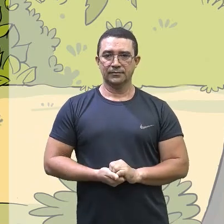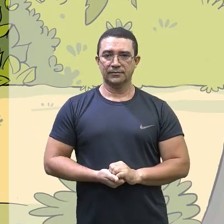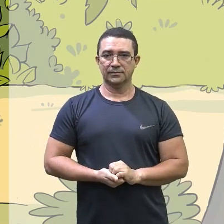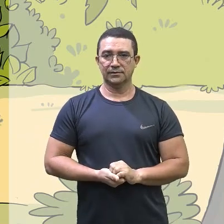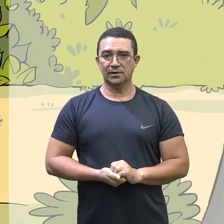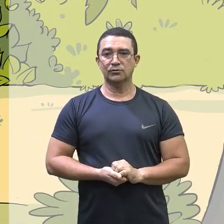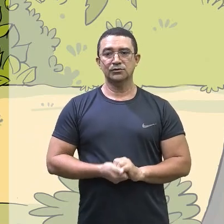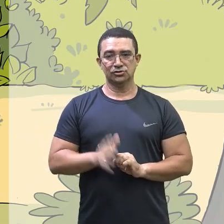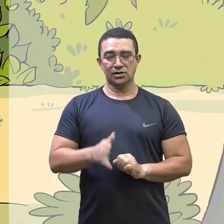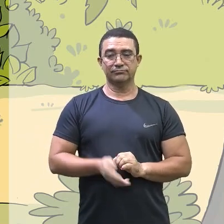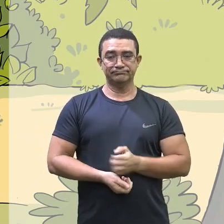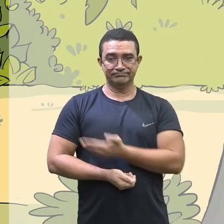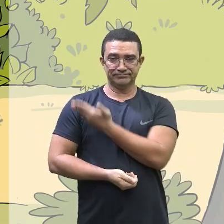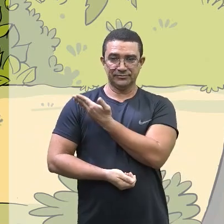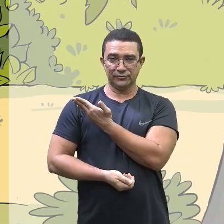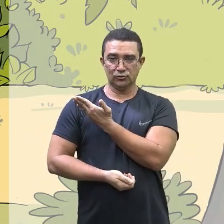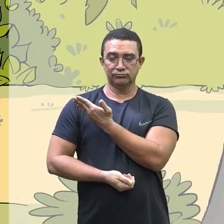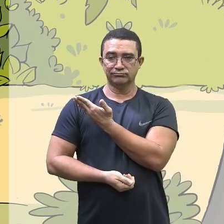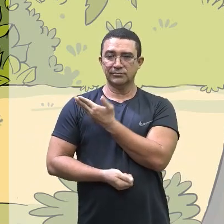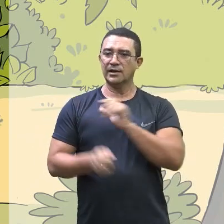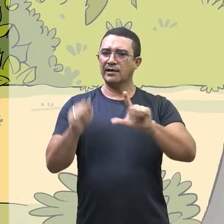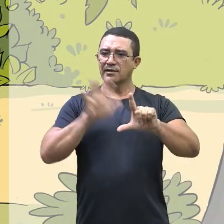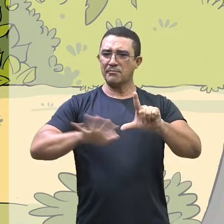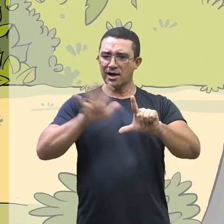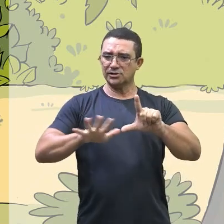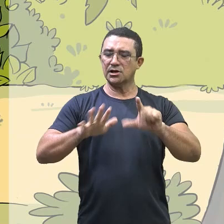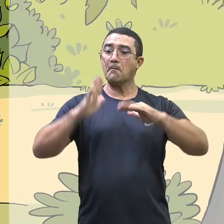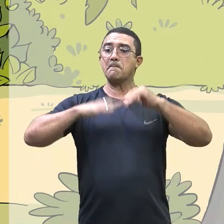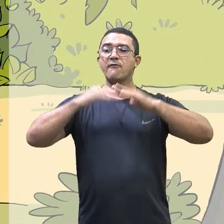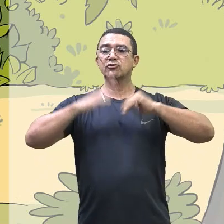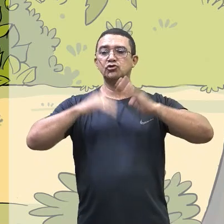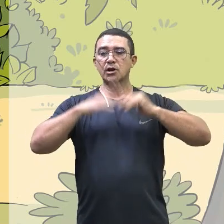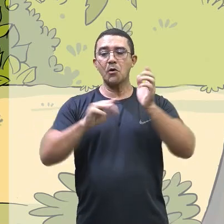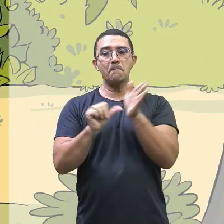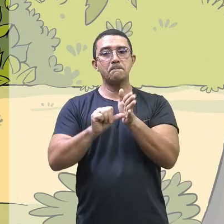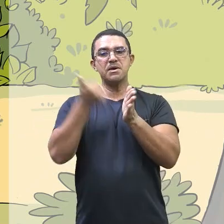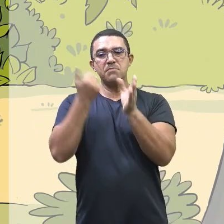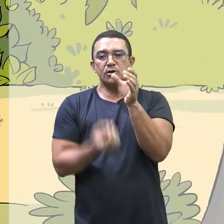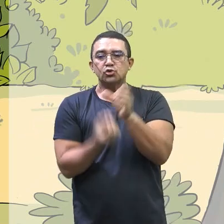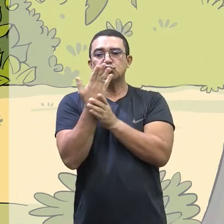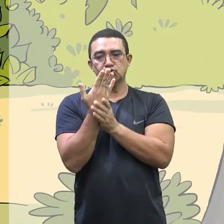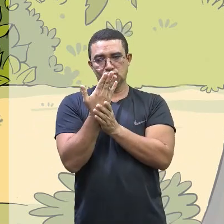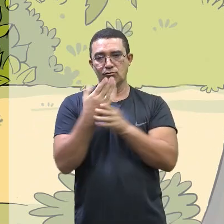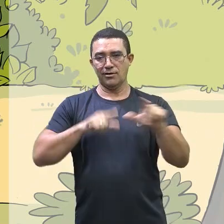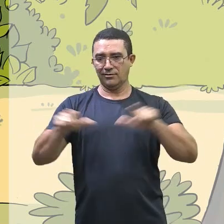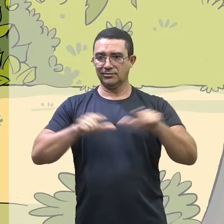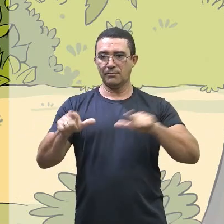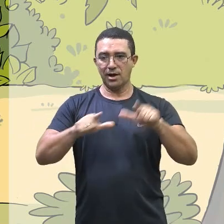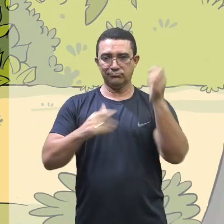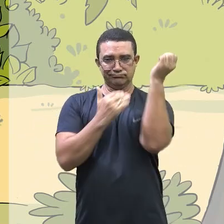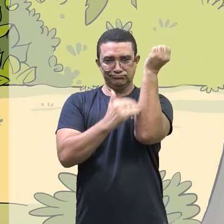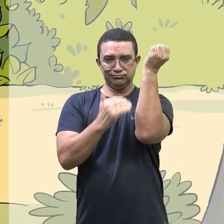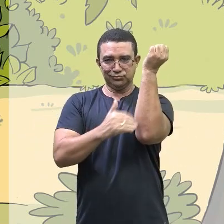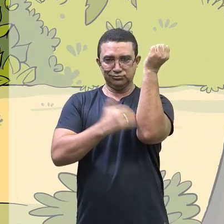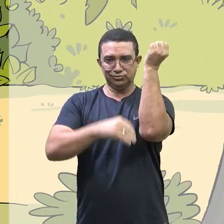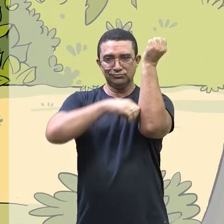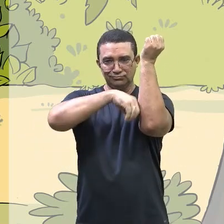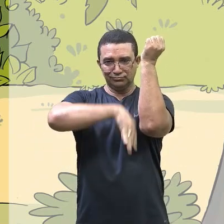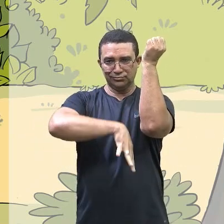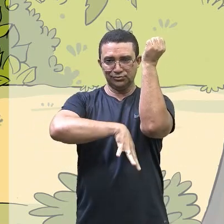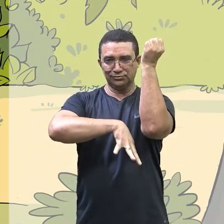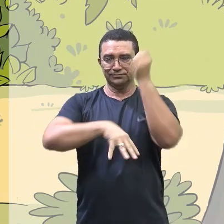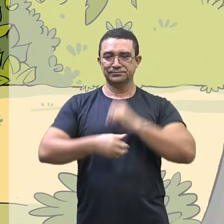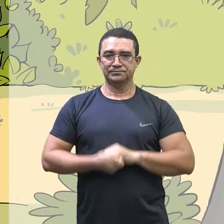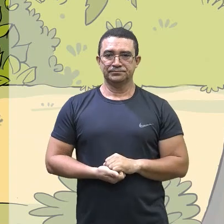que nós temos aqui ao nosso lado, né? Aqui o seringueiro, foi um dos primeiros aí que apareceu aqui na nossa região. Tudo bem? E vamos continuar porque ainda